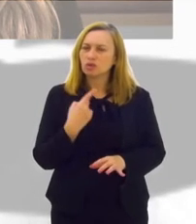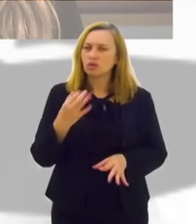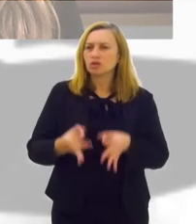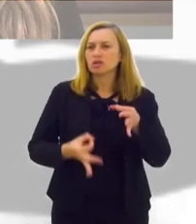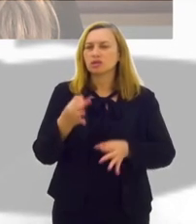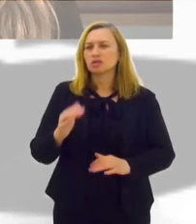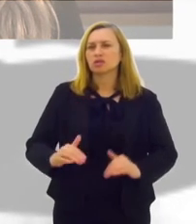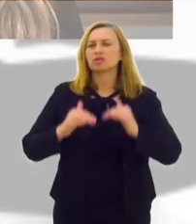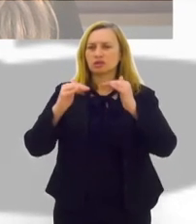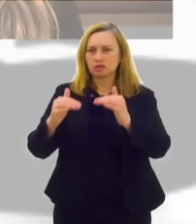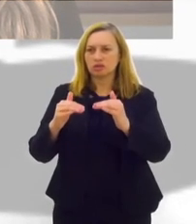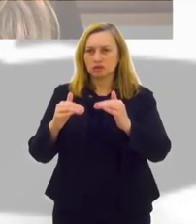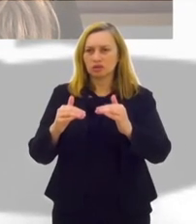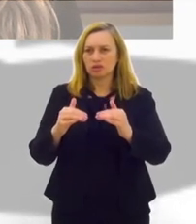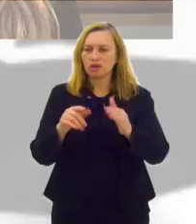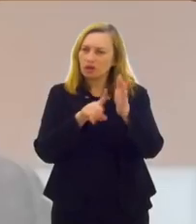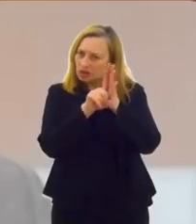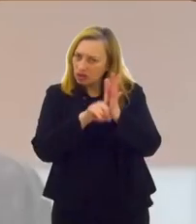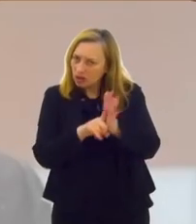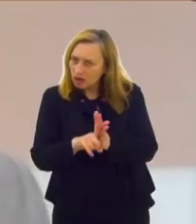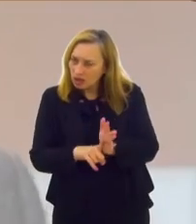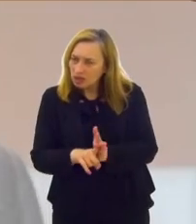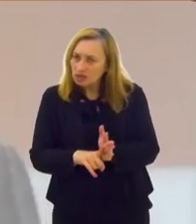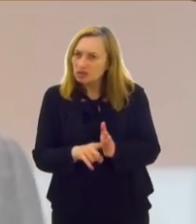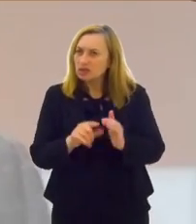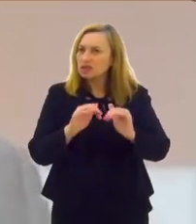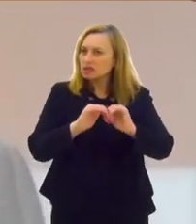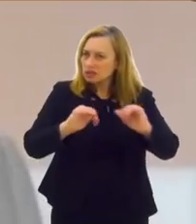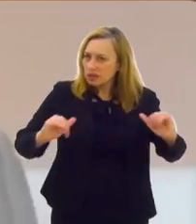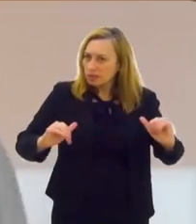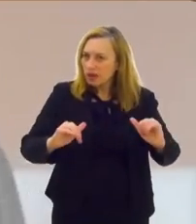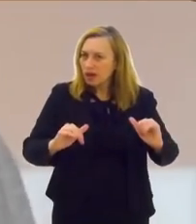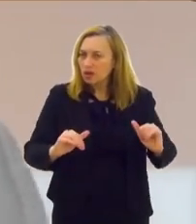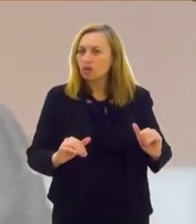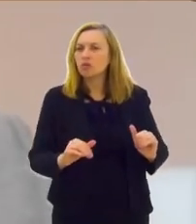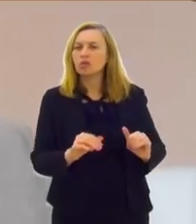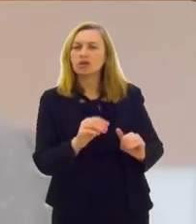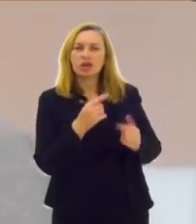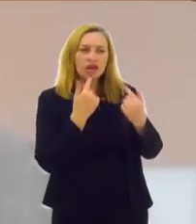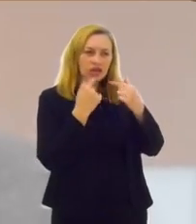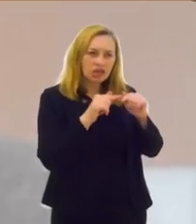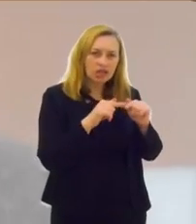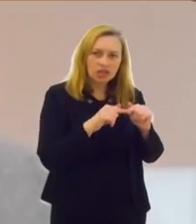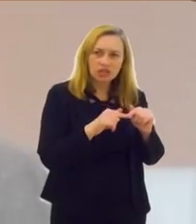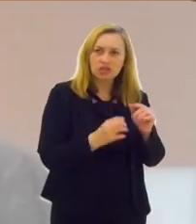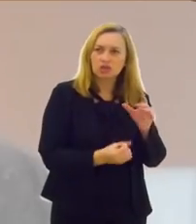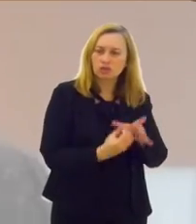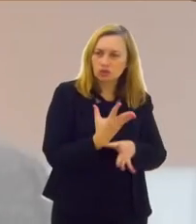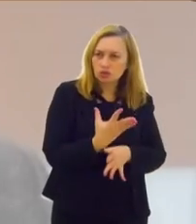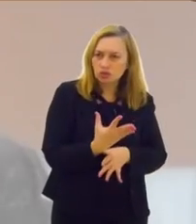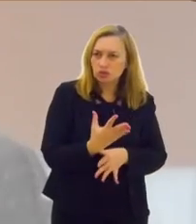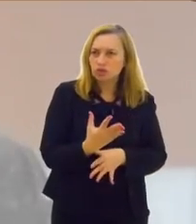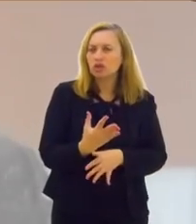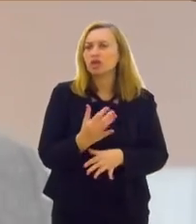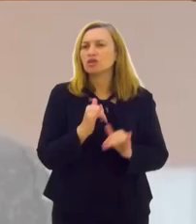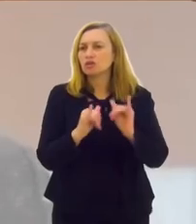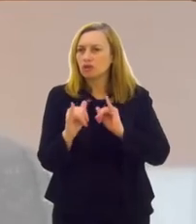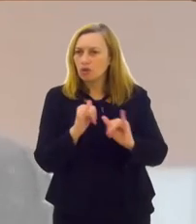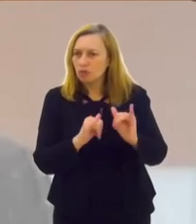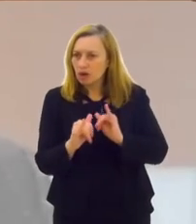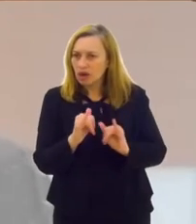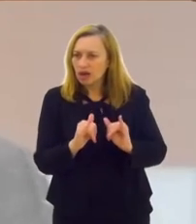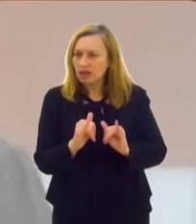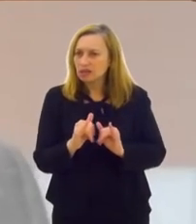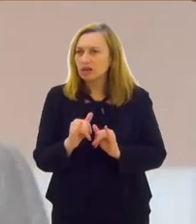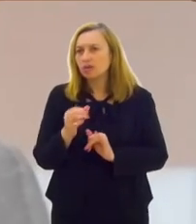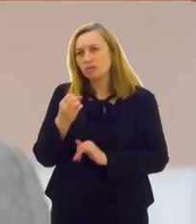nosso Tribunal Regional Eleitoral analise e separe o que é uma crítica consistente,